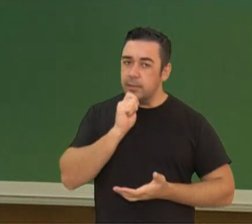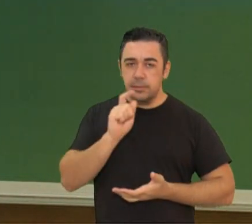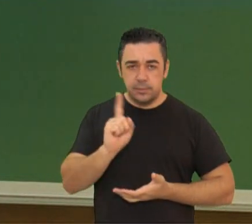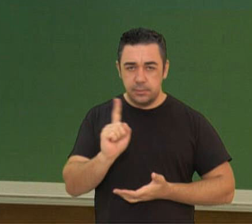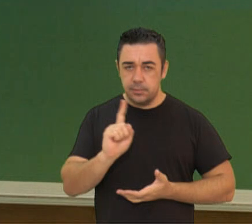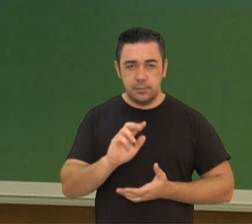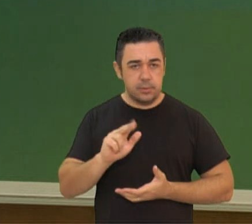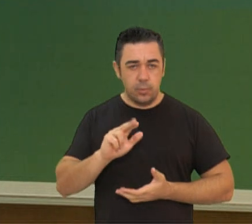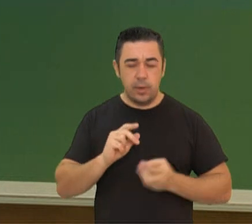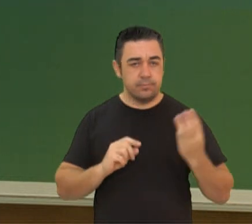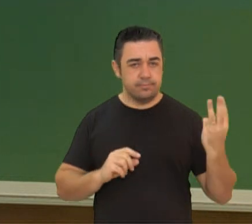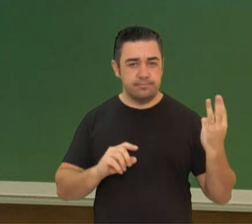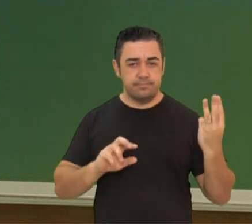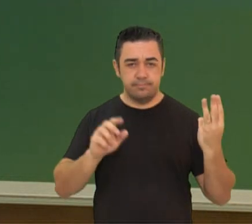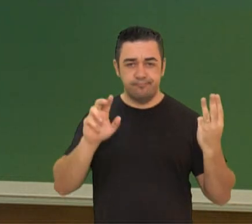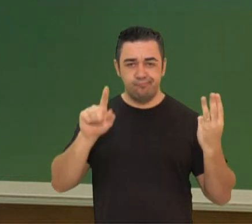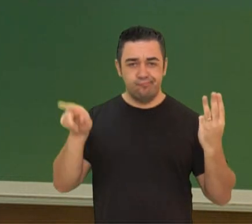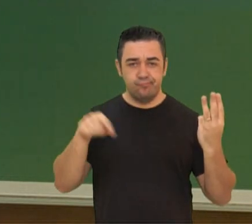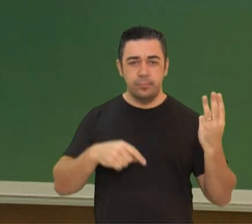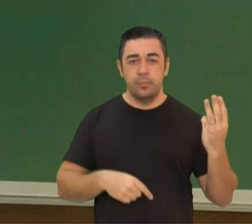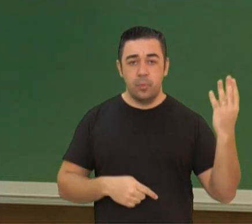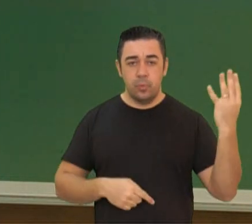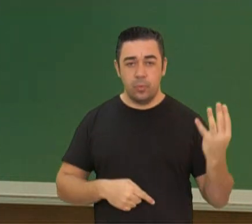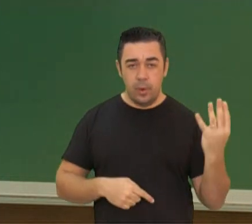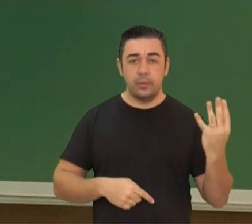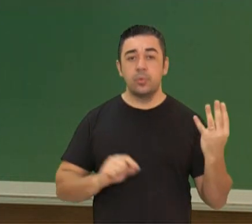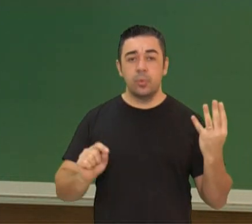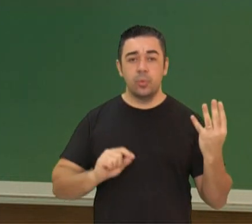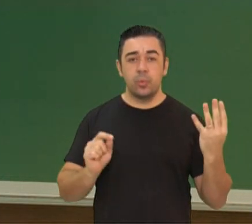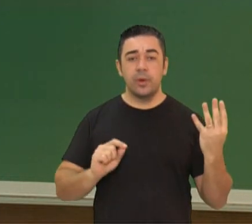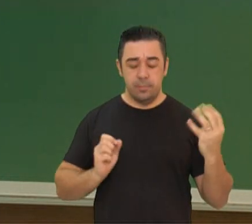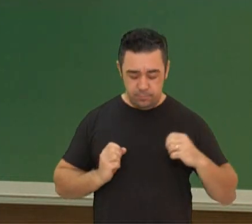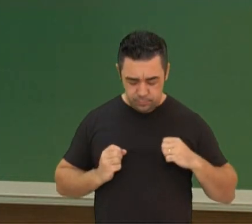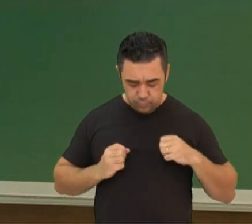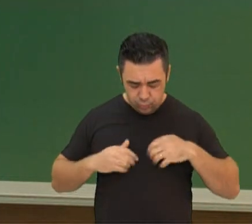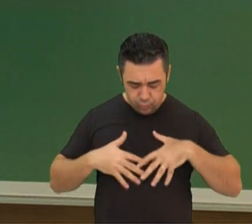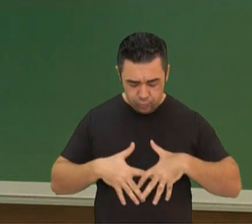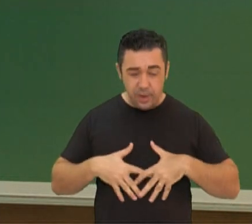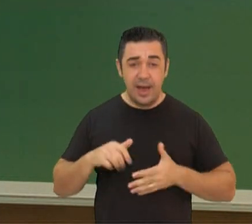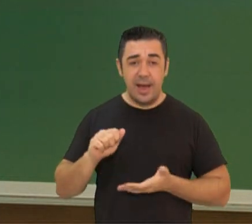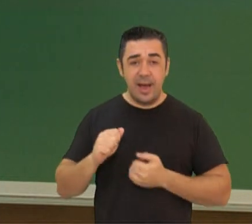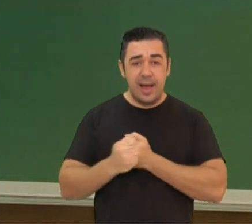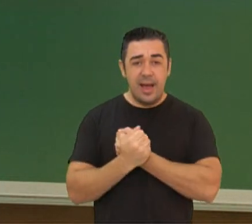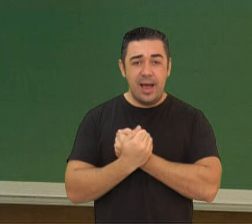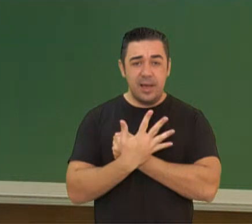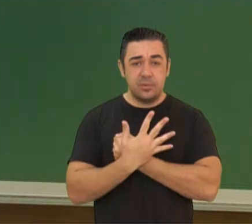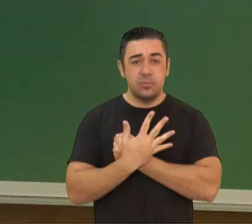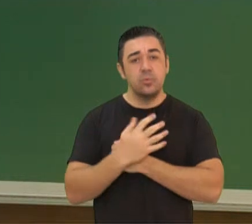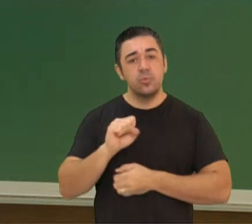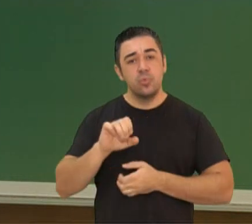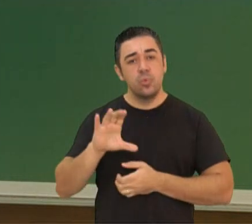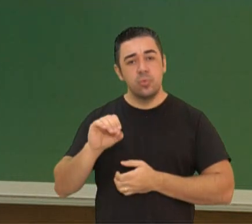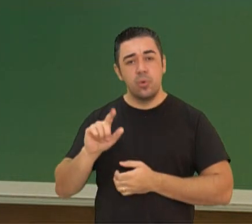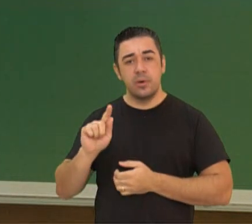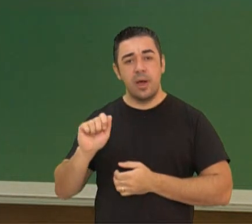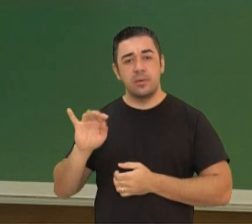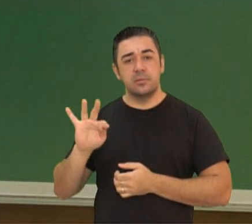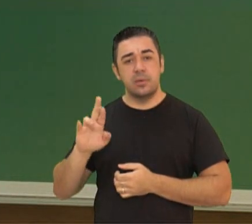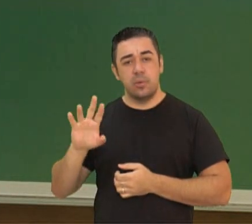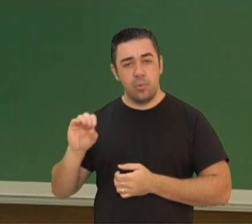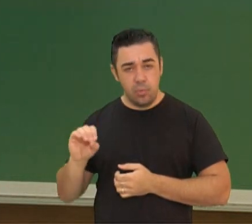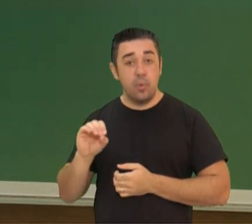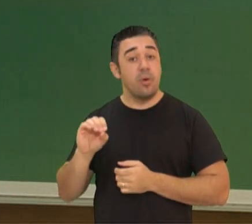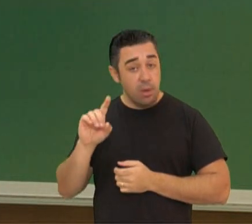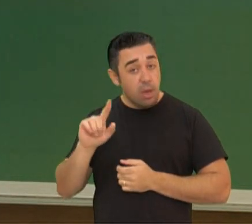não era no estômago. E o quarto aqui, adição de ácido ao suco gástrico, sim. Afinal, o suco